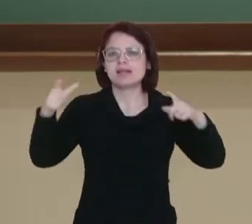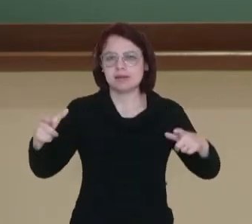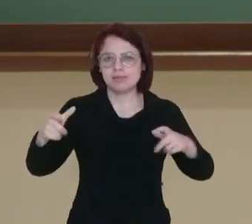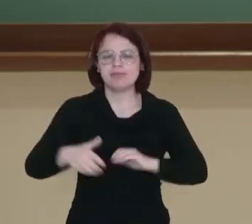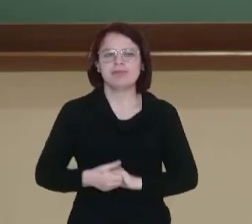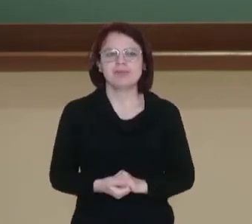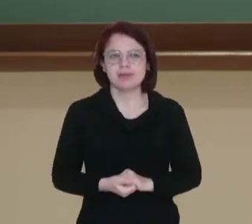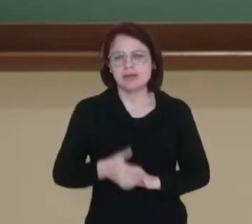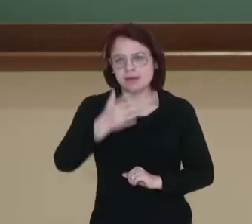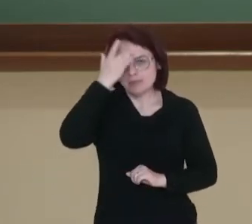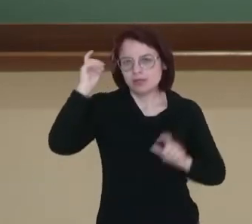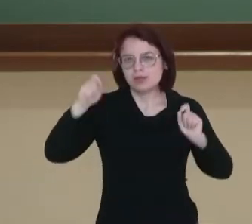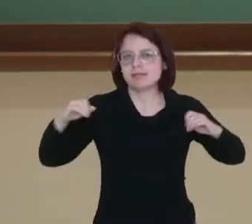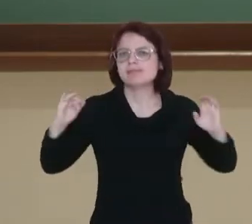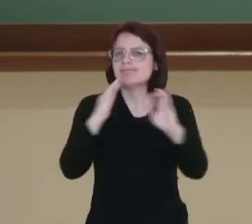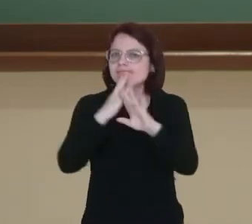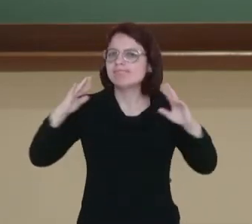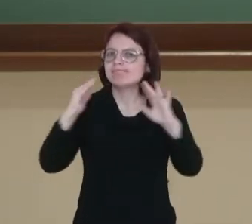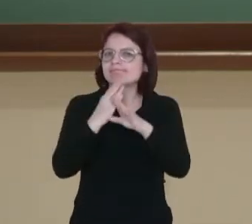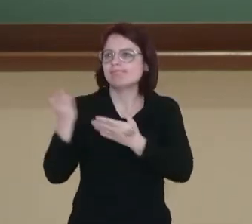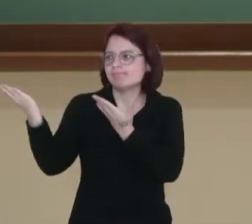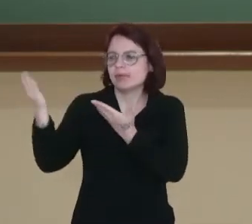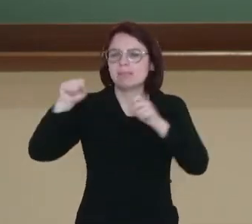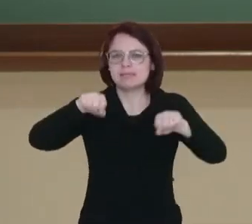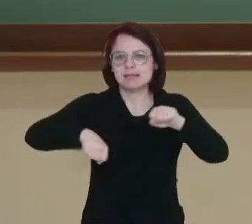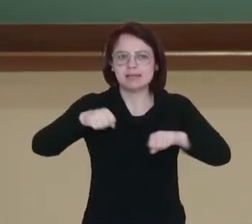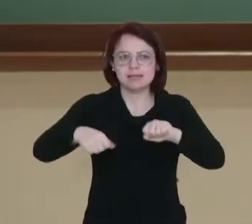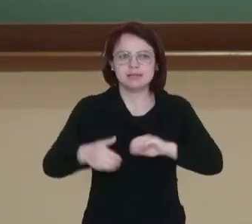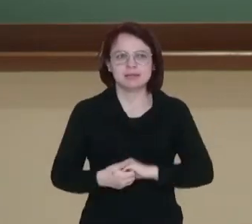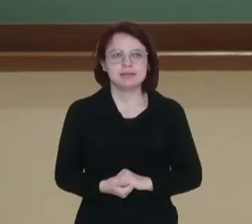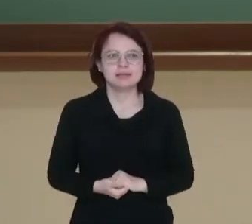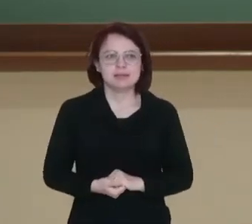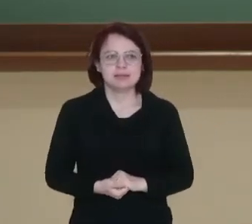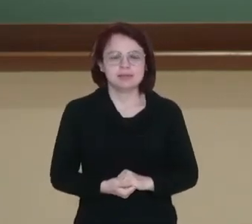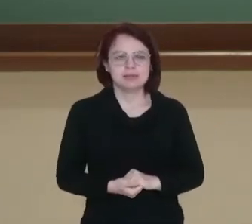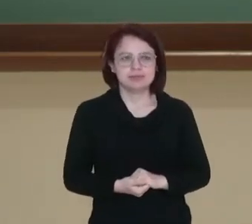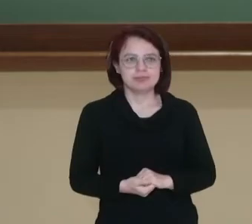possam circular aí tranquilamente com a sua bike. Perfeito?